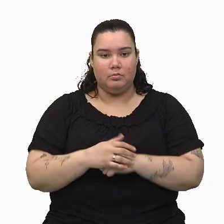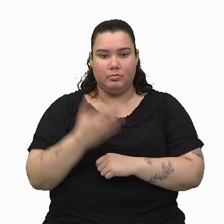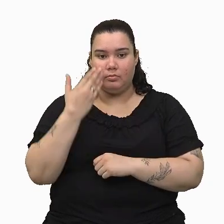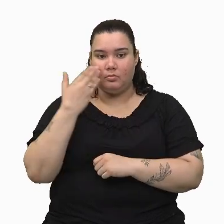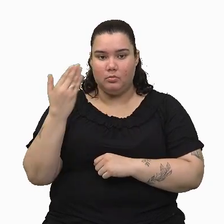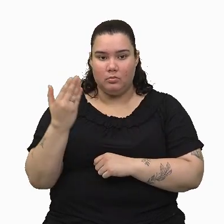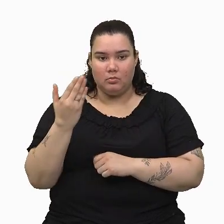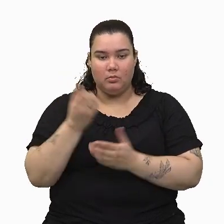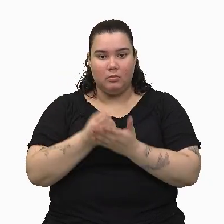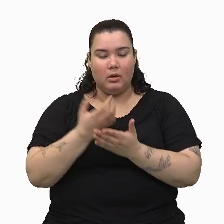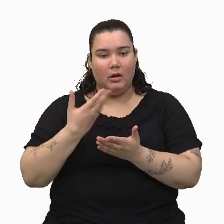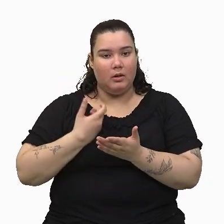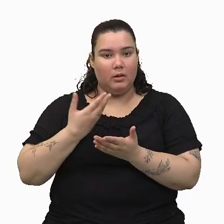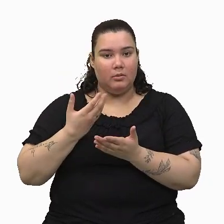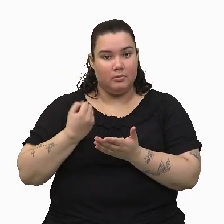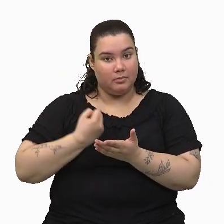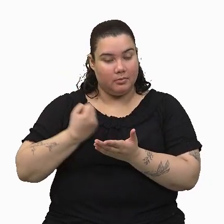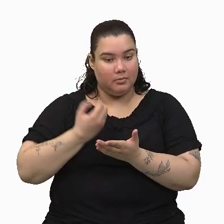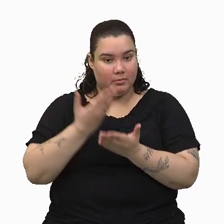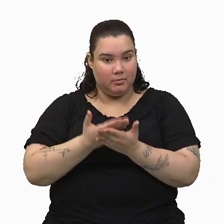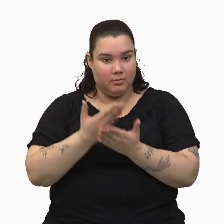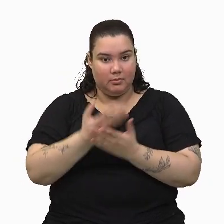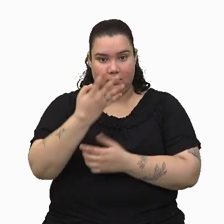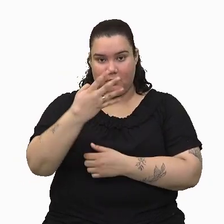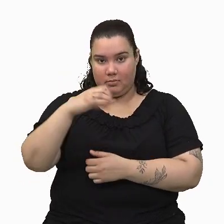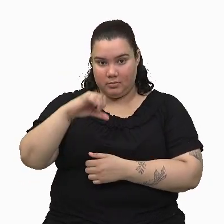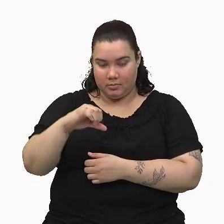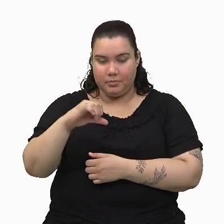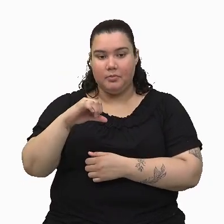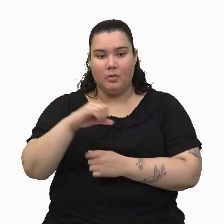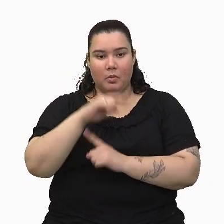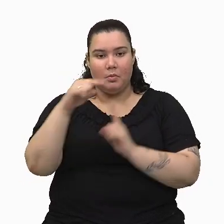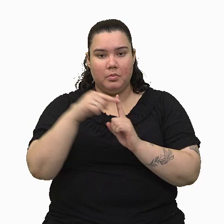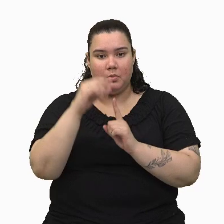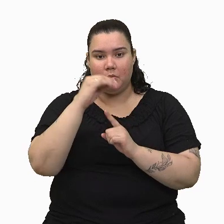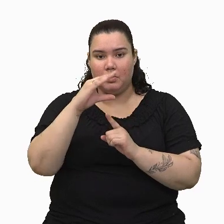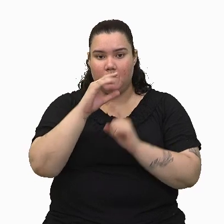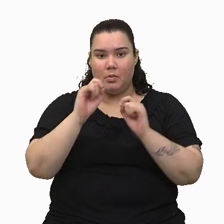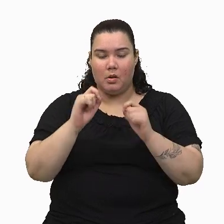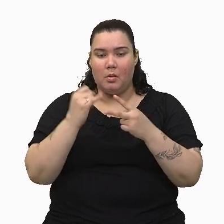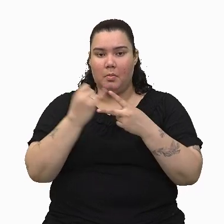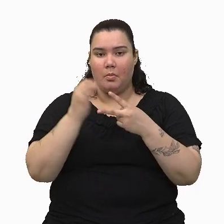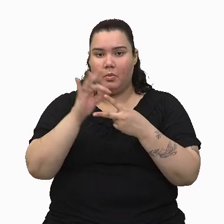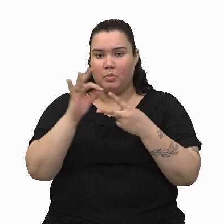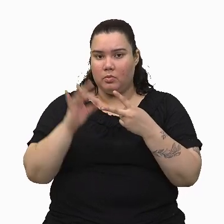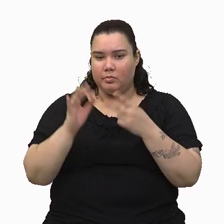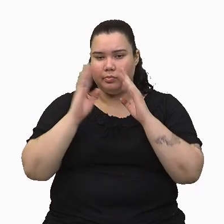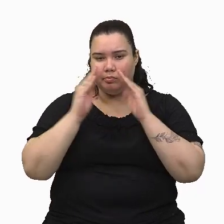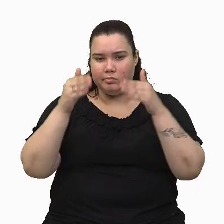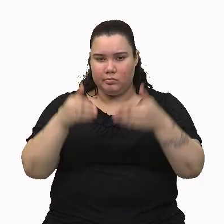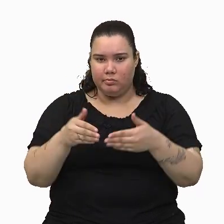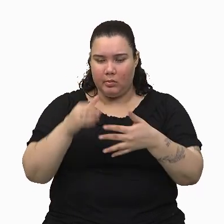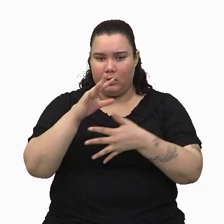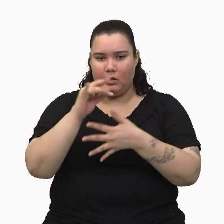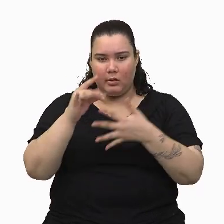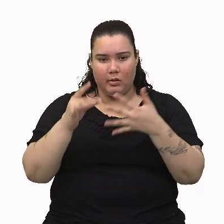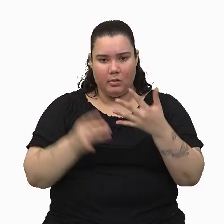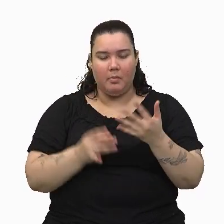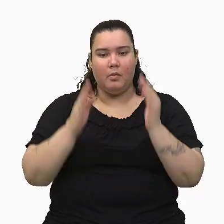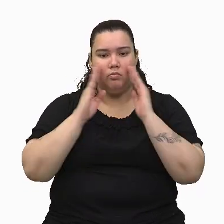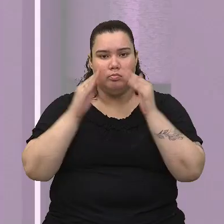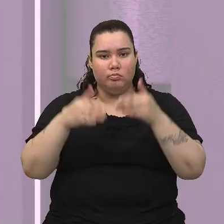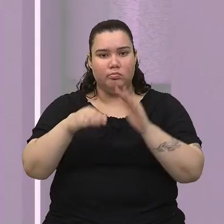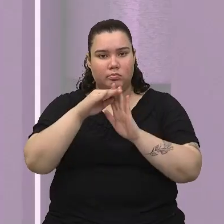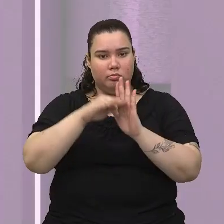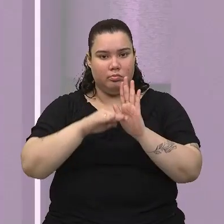de número 49, objeto de conhecimento função polinomial, detalhamento, termos da função polinomial e